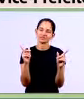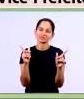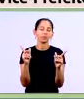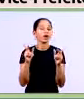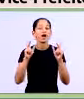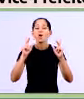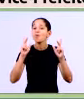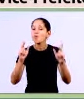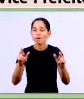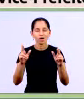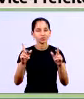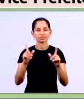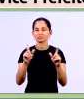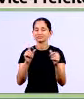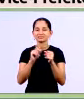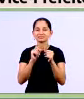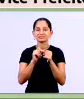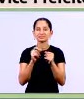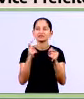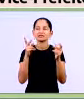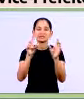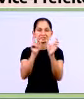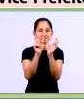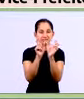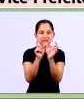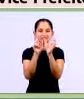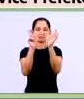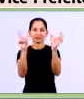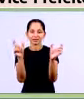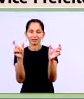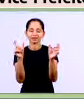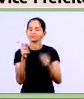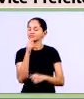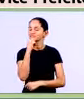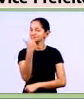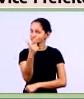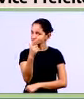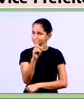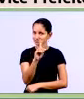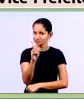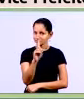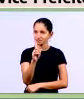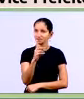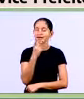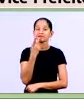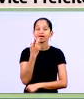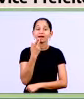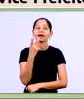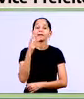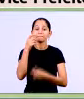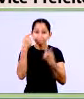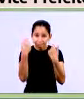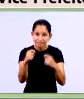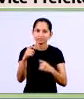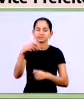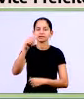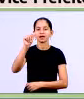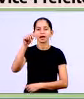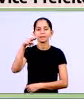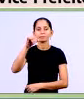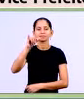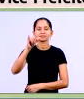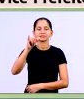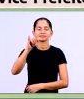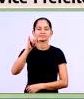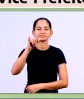Nós não temos esse prefixo aqui separado, né? E é amnésia. Aqui são em sílabas